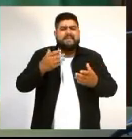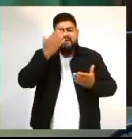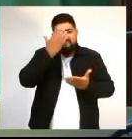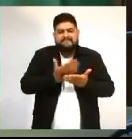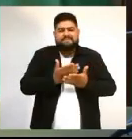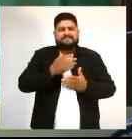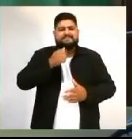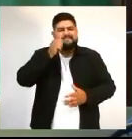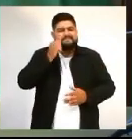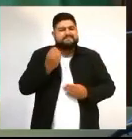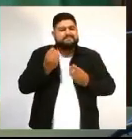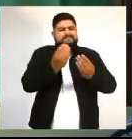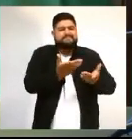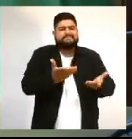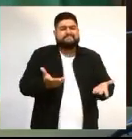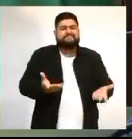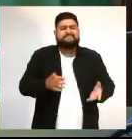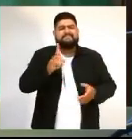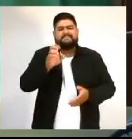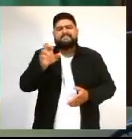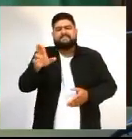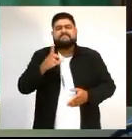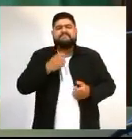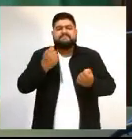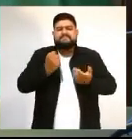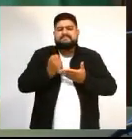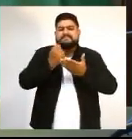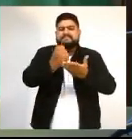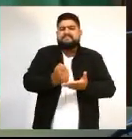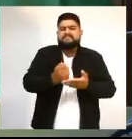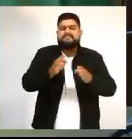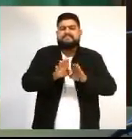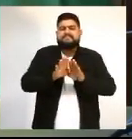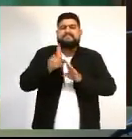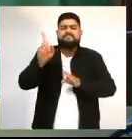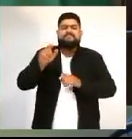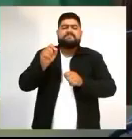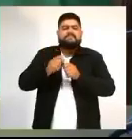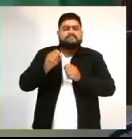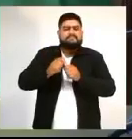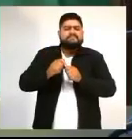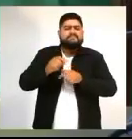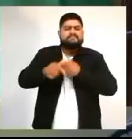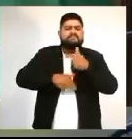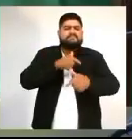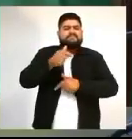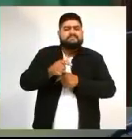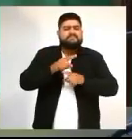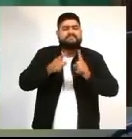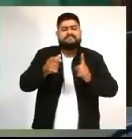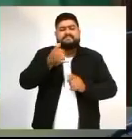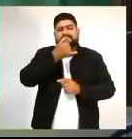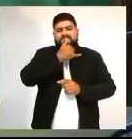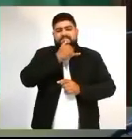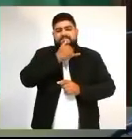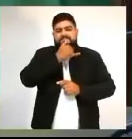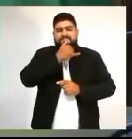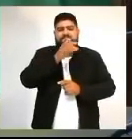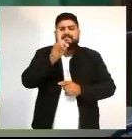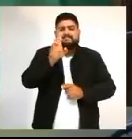o DR também aqui, presidente Marcelo, dá o suporte para ele, para ele poder fazer, exercer esse trabalho. Mas, infelizmente, o DR de